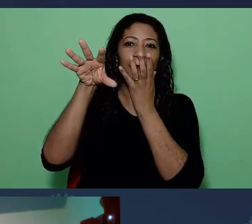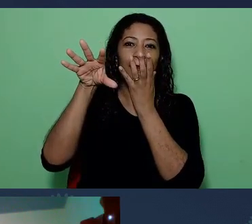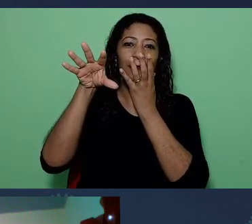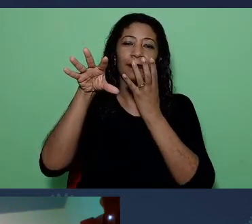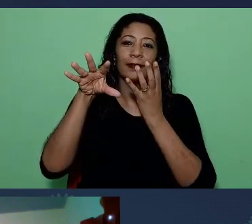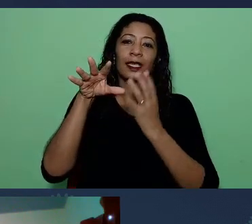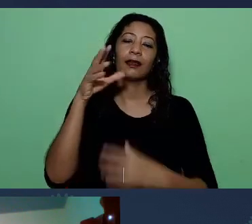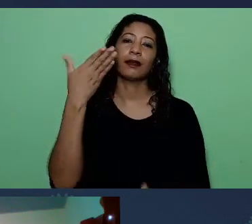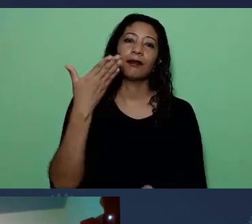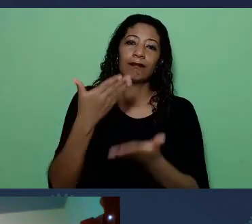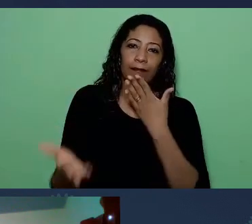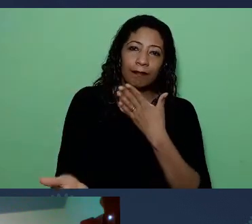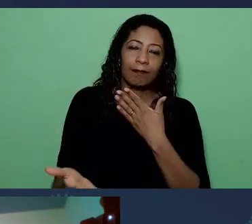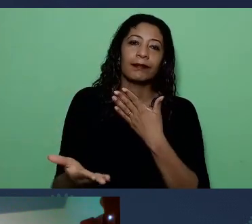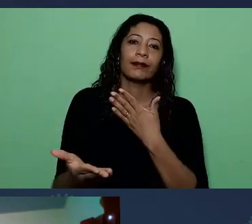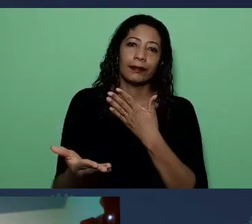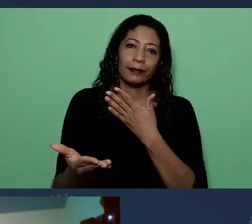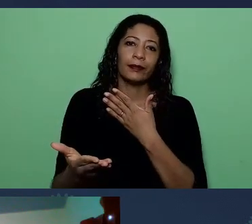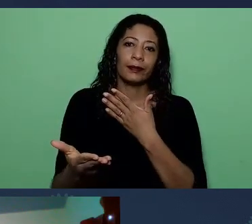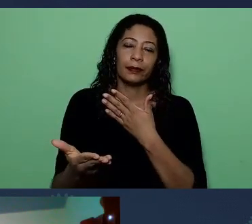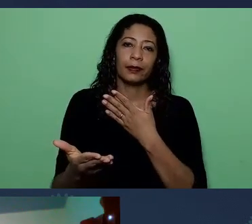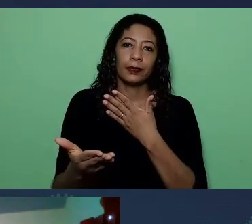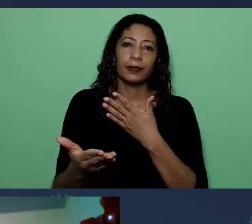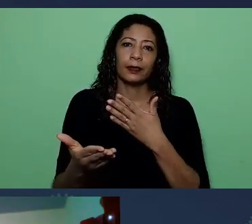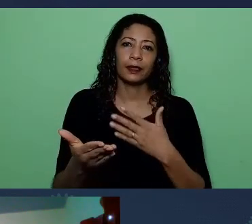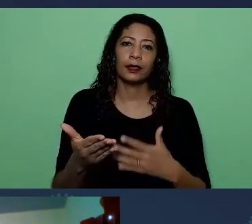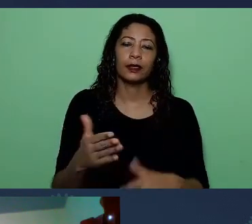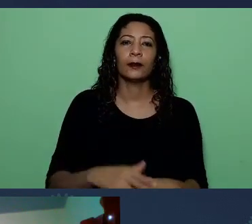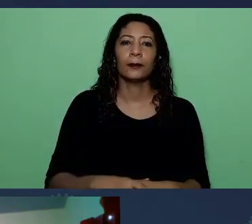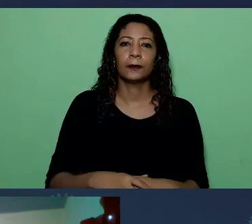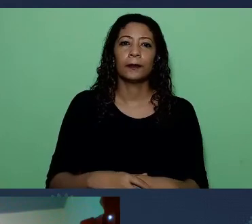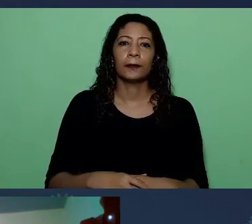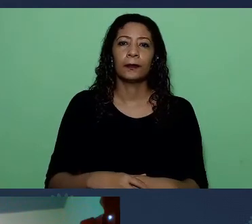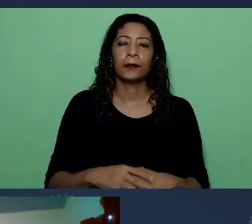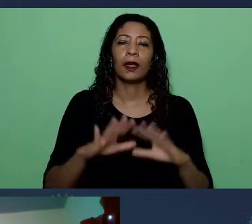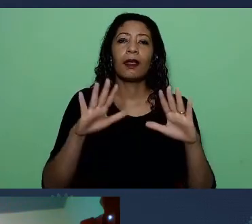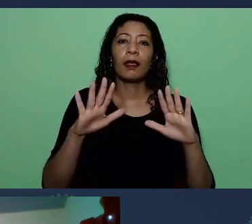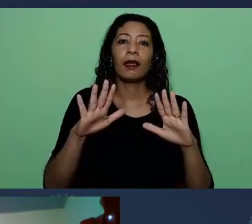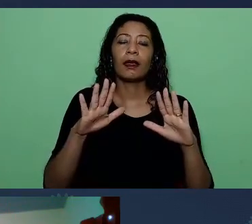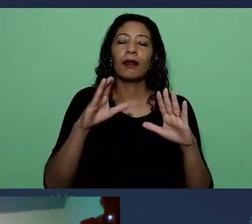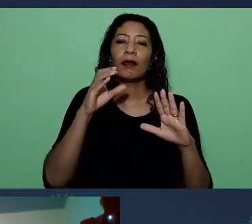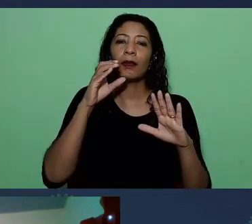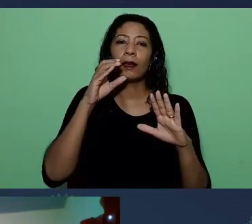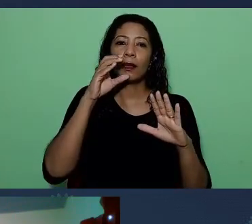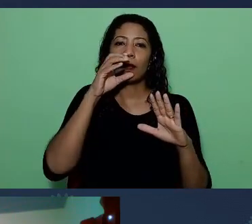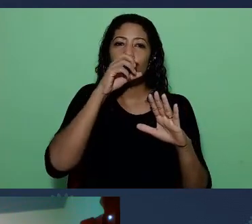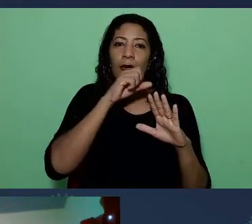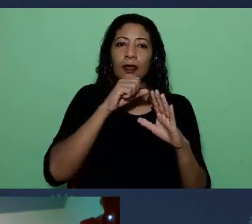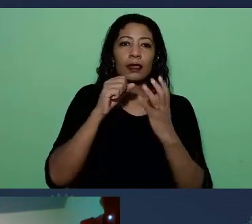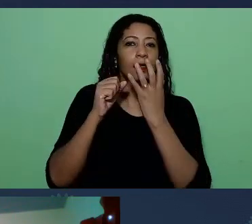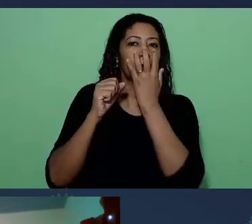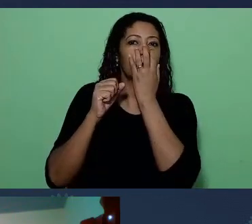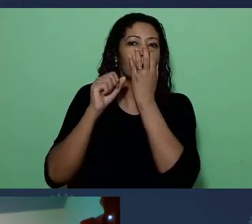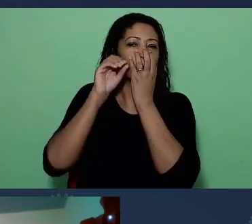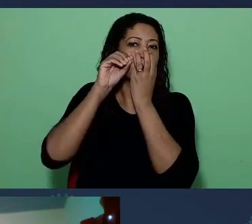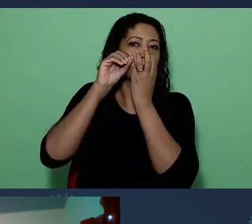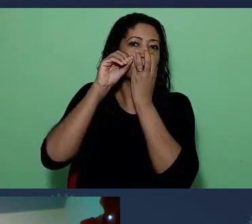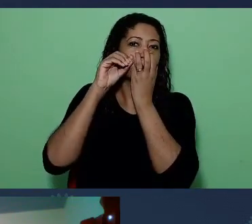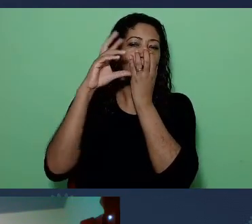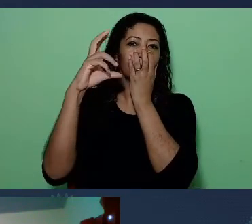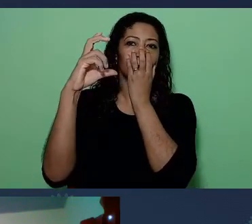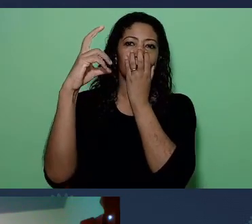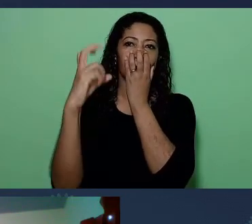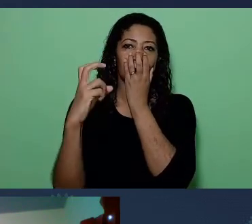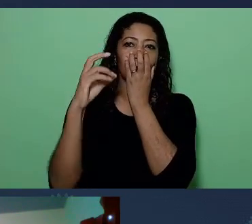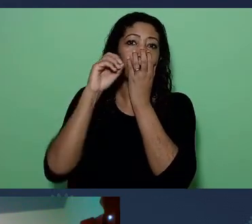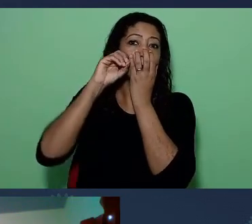hora. Há bombinhas que a velocidade é menor, não importa, 50 km por hora. Onde que tiver um buraquinho, aquele negócio vai